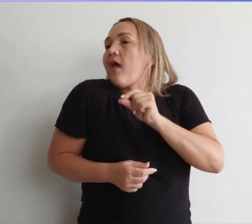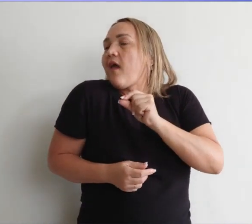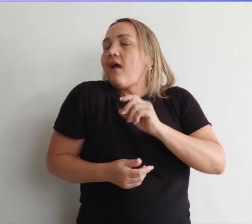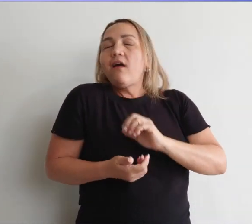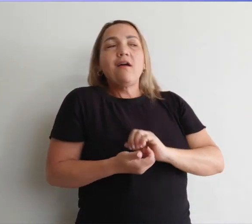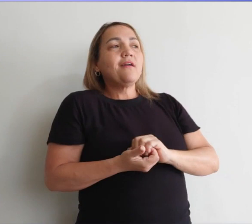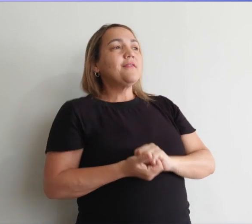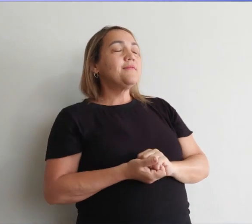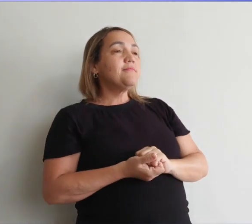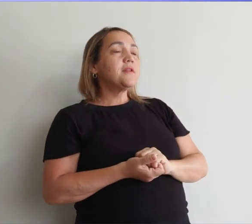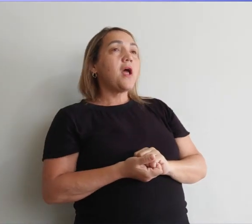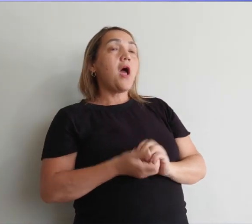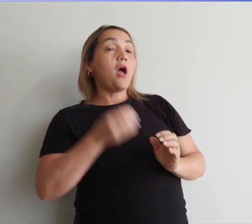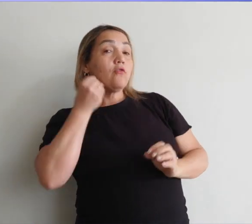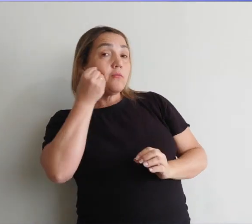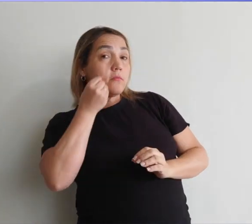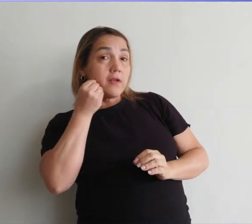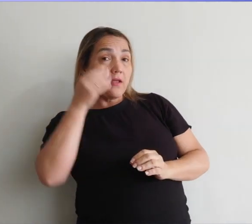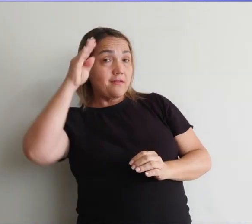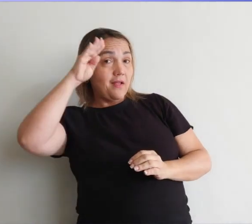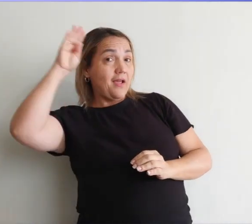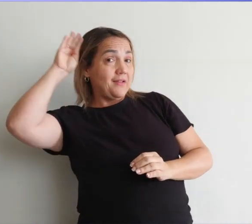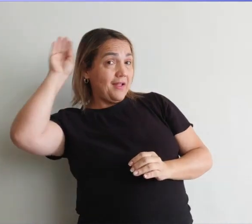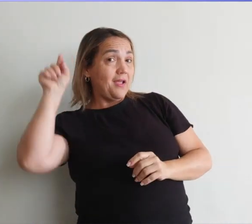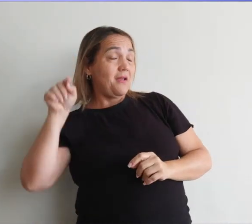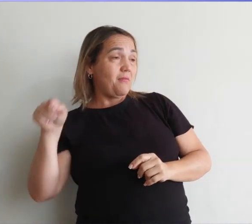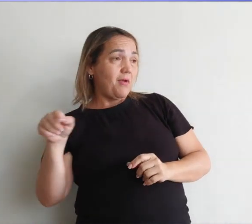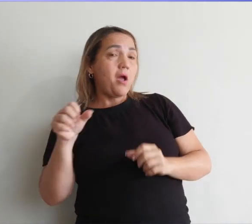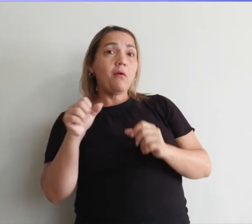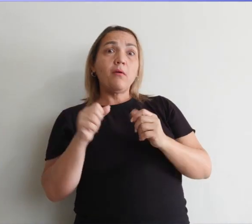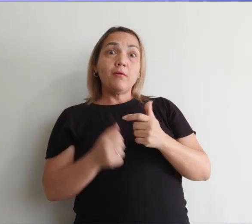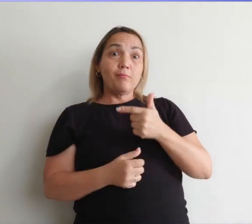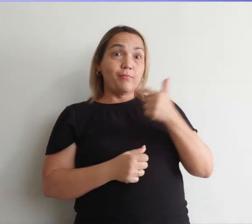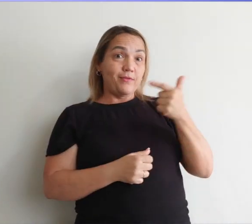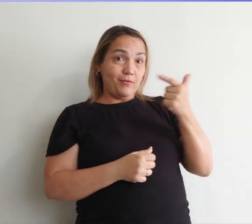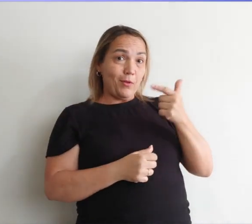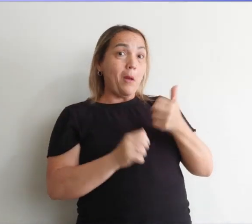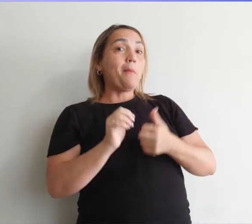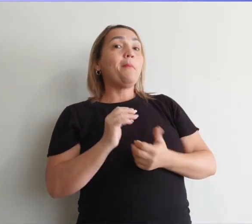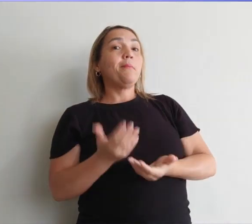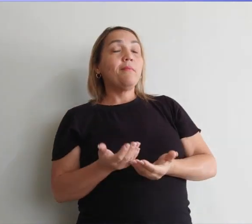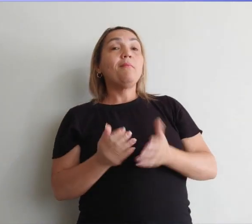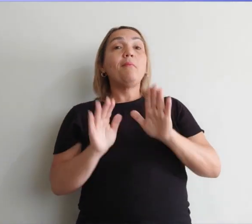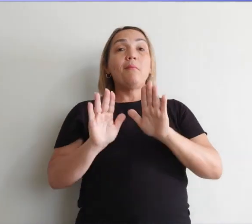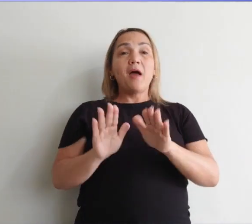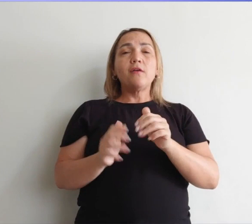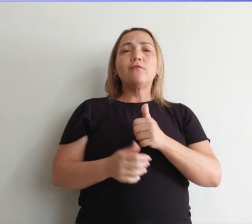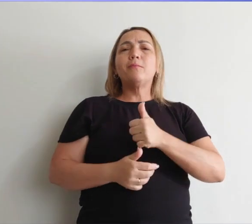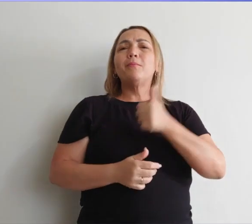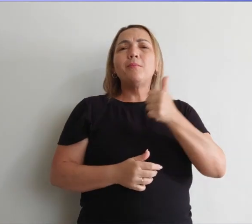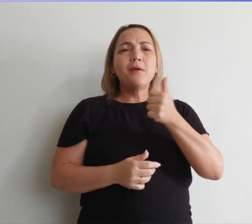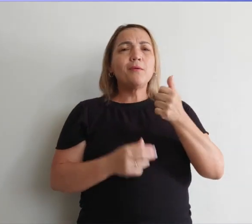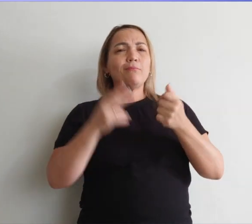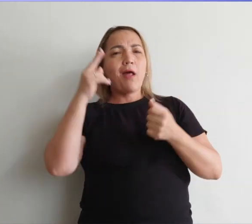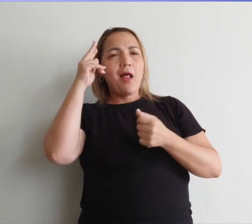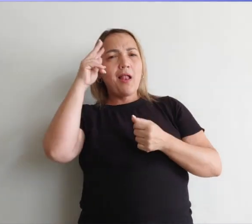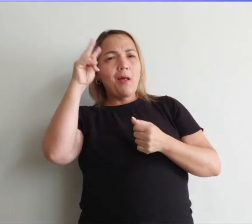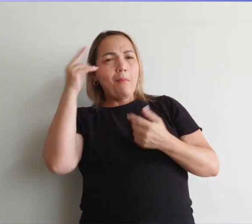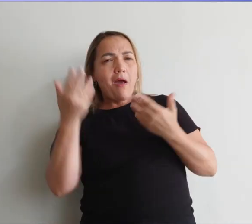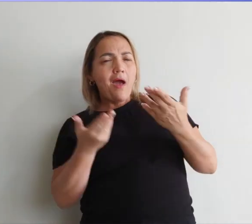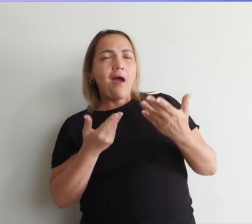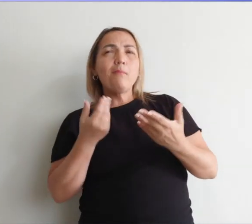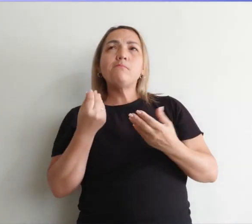caminho? Experiência acadêmica, eu posso falar em segundo lugar, né? O que inspirou primeiro. Acho legal pensar assim,